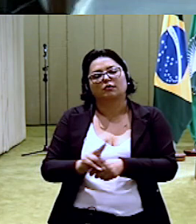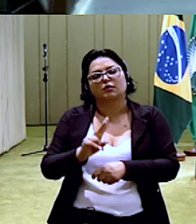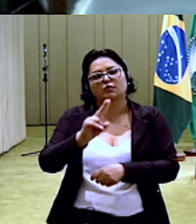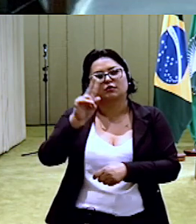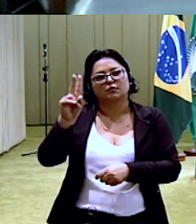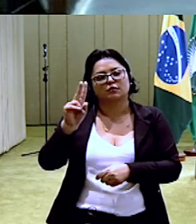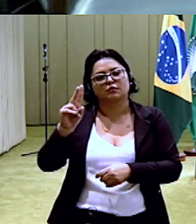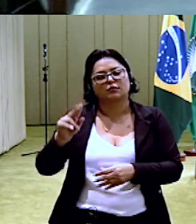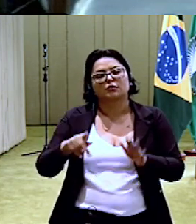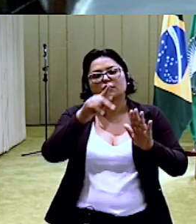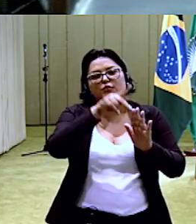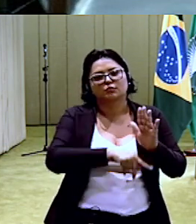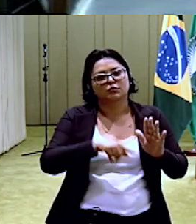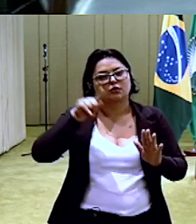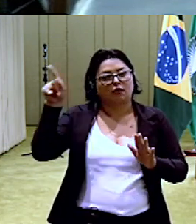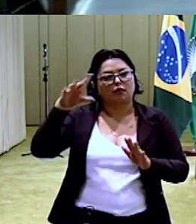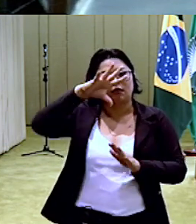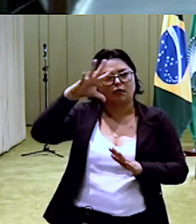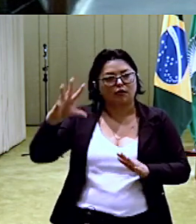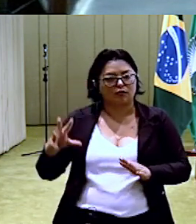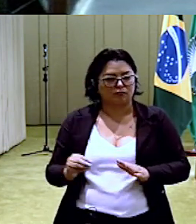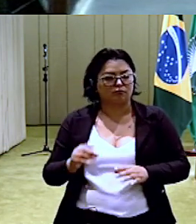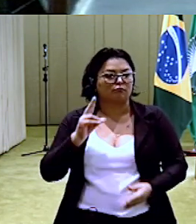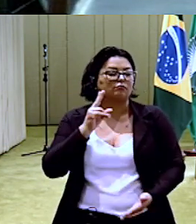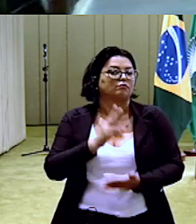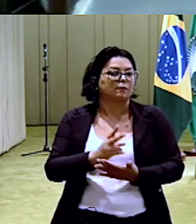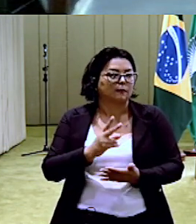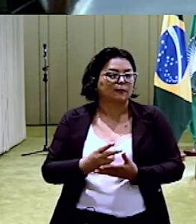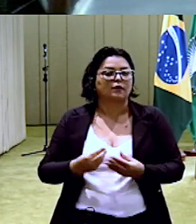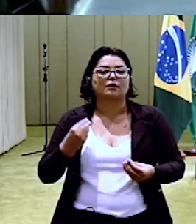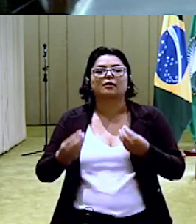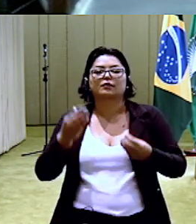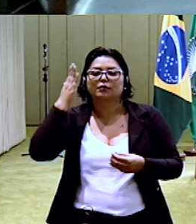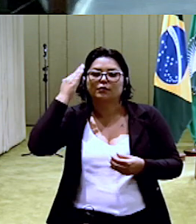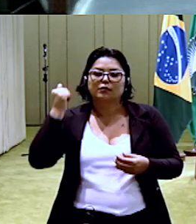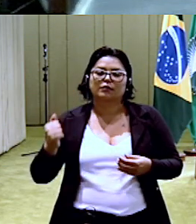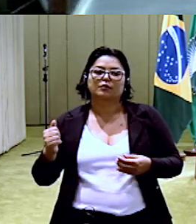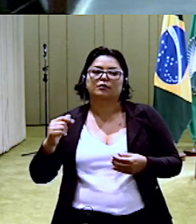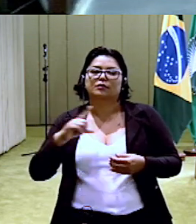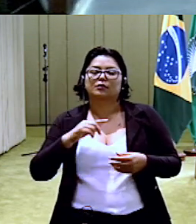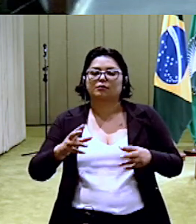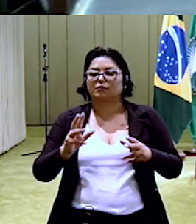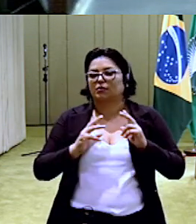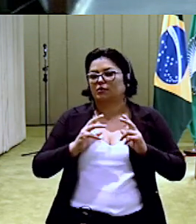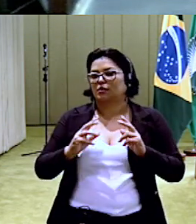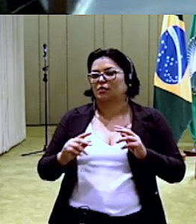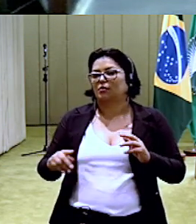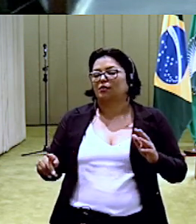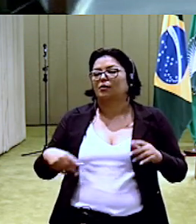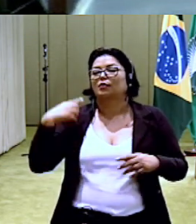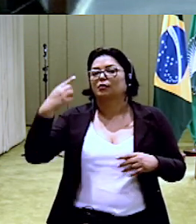favorizar alguns projetos lá na África. Mesmo como a gente sabe que há uma parte